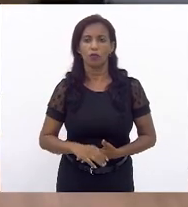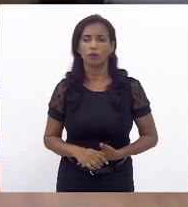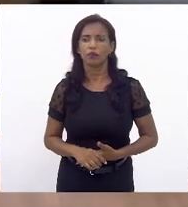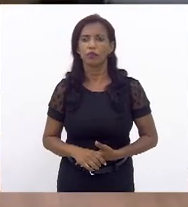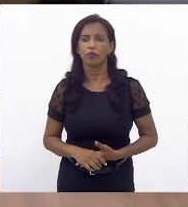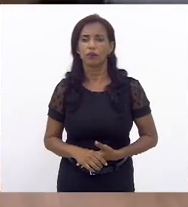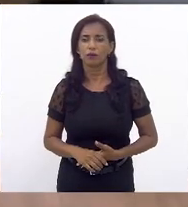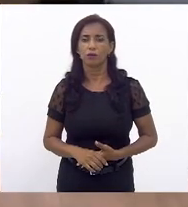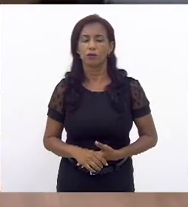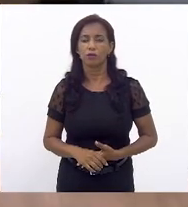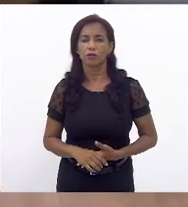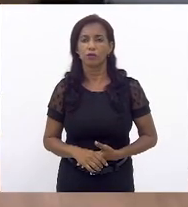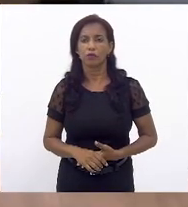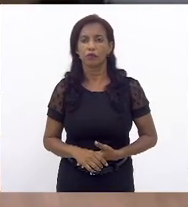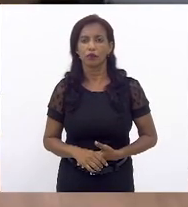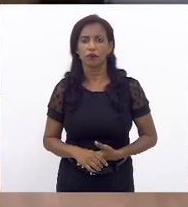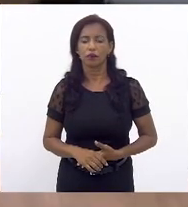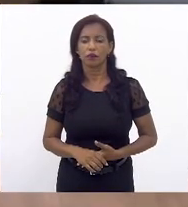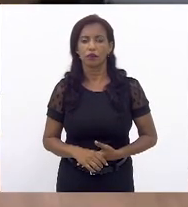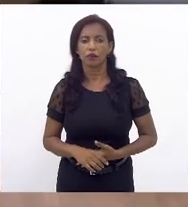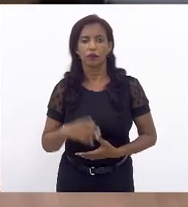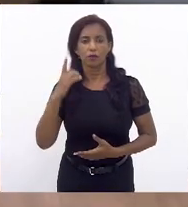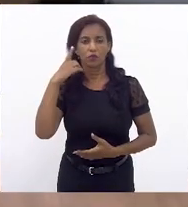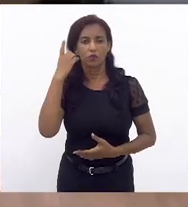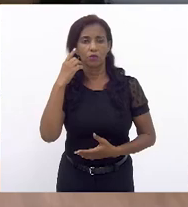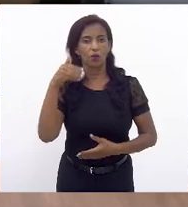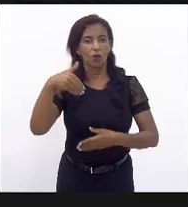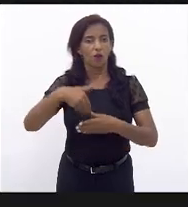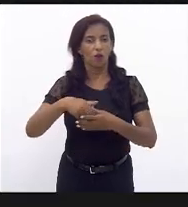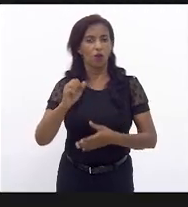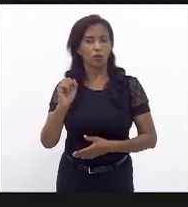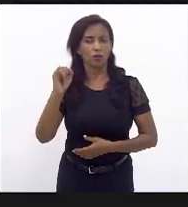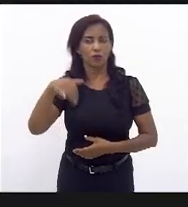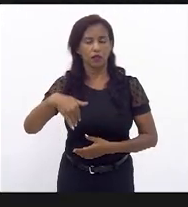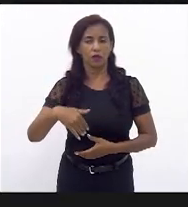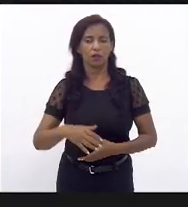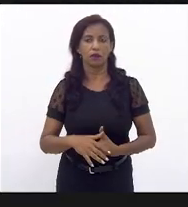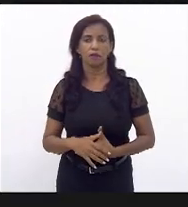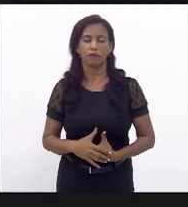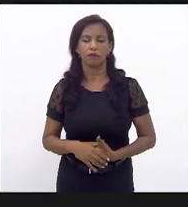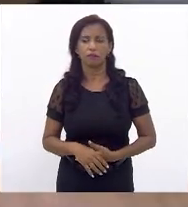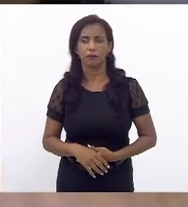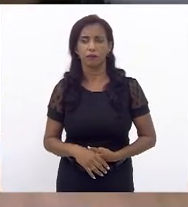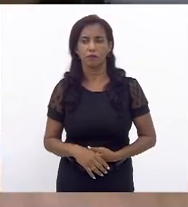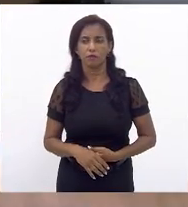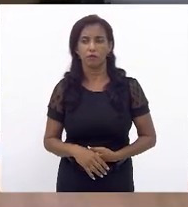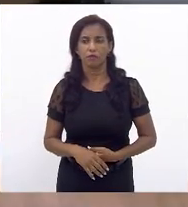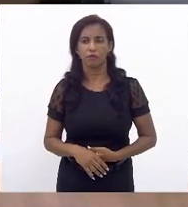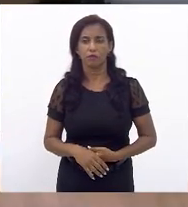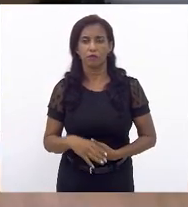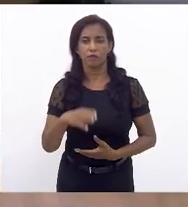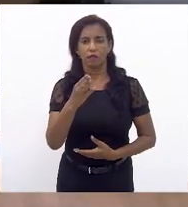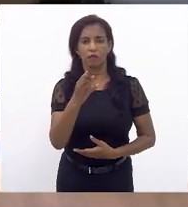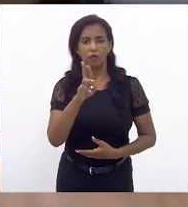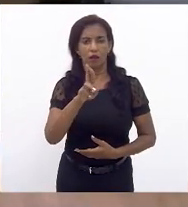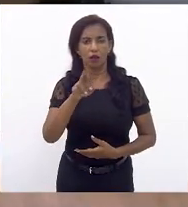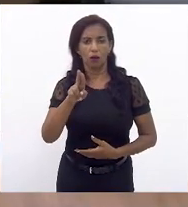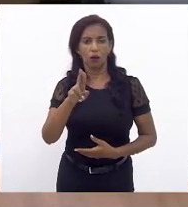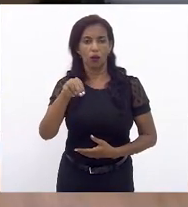Deputado Brazão. Deputado Brazão vota sim, presidente. Deputado Brazão vota sim. Deputado Bruno